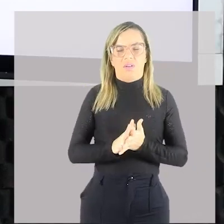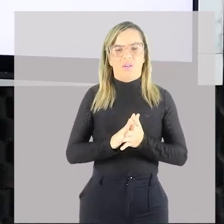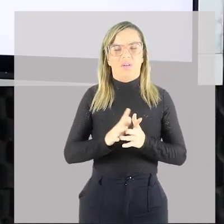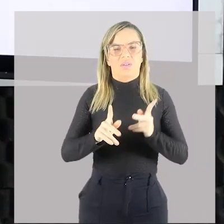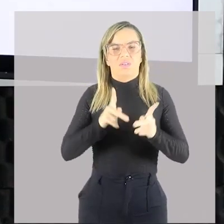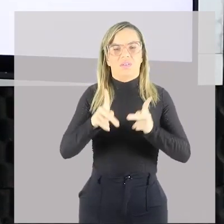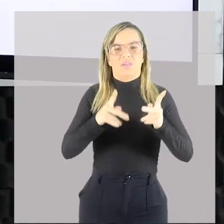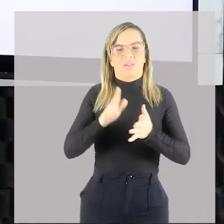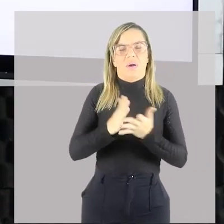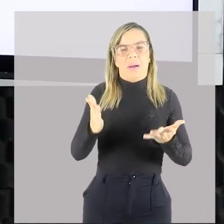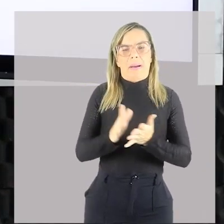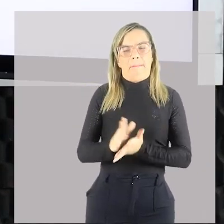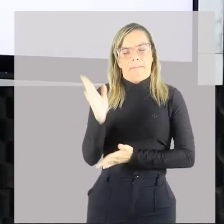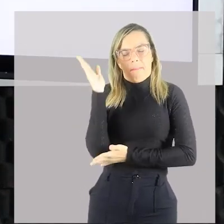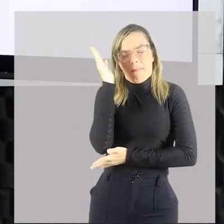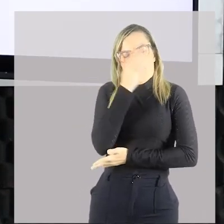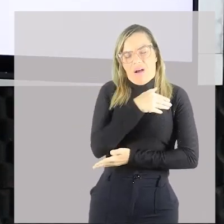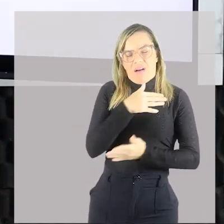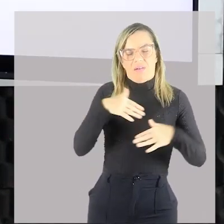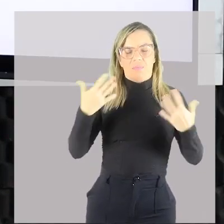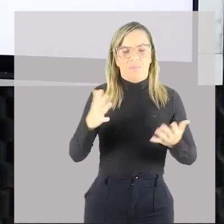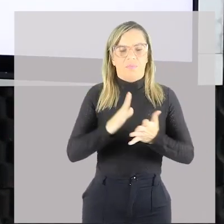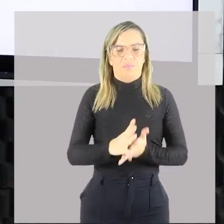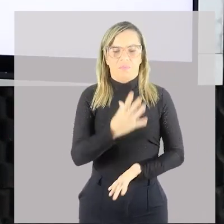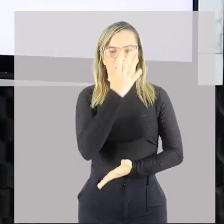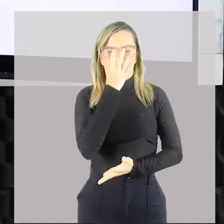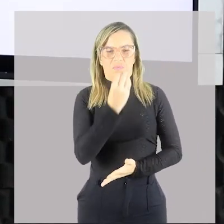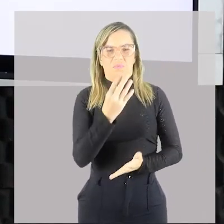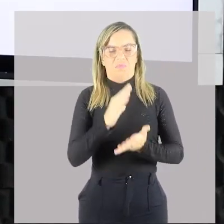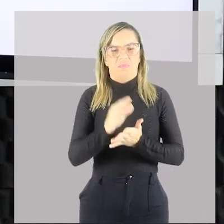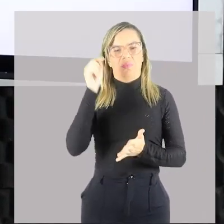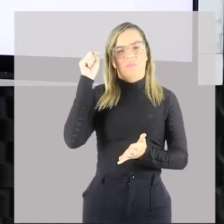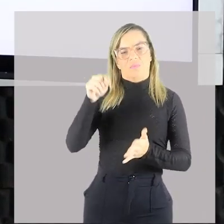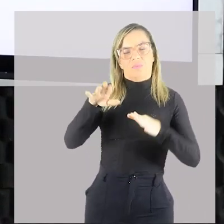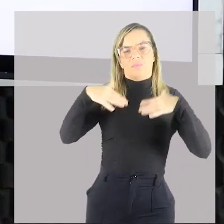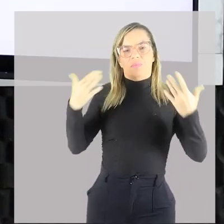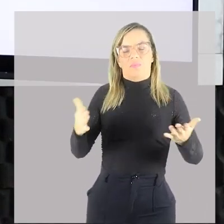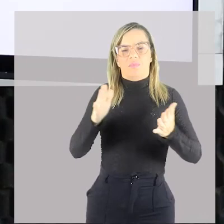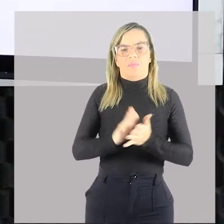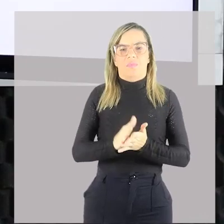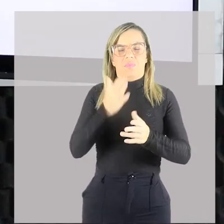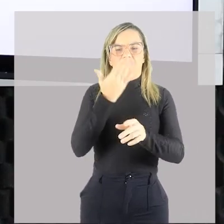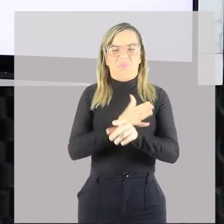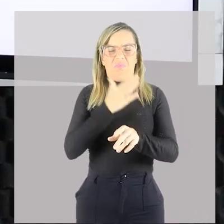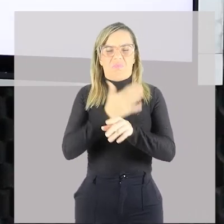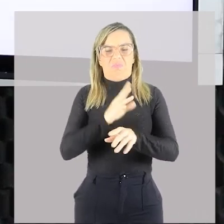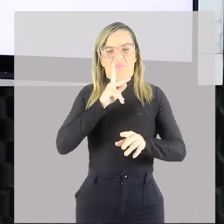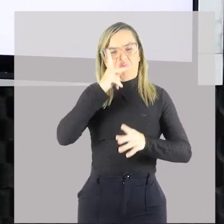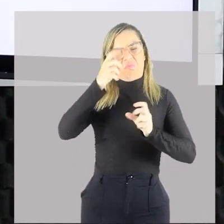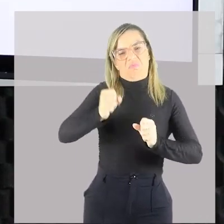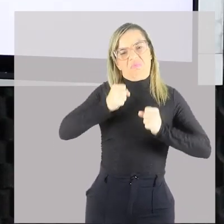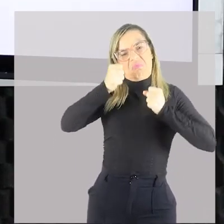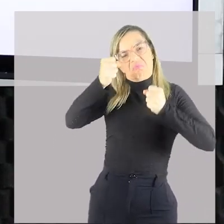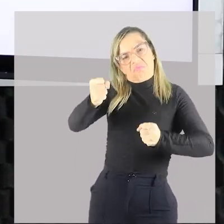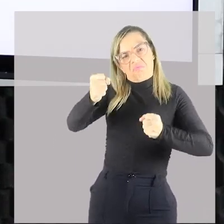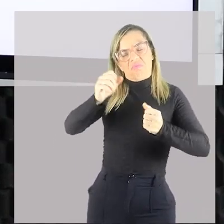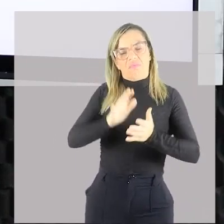natureza má, né? É uma natureza tendente ao exercício da força, da